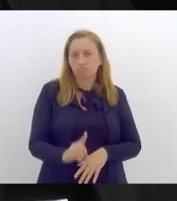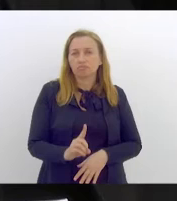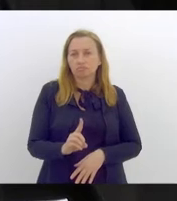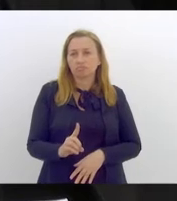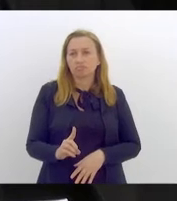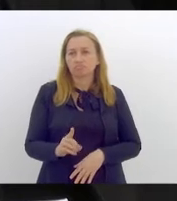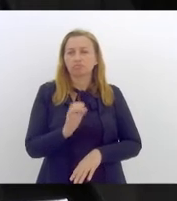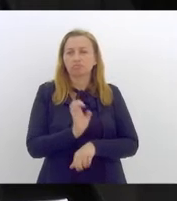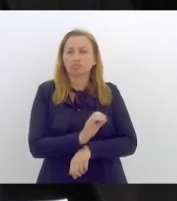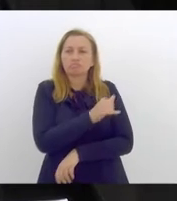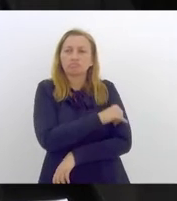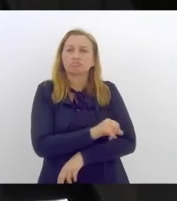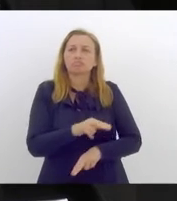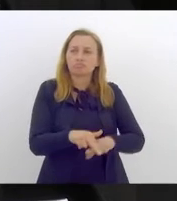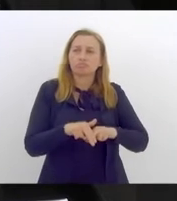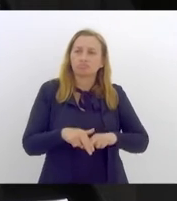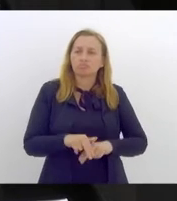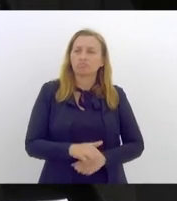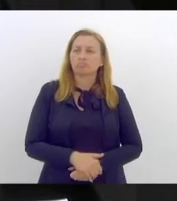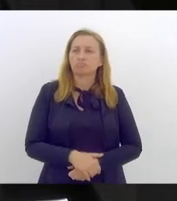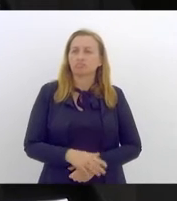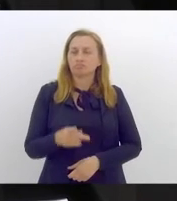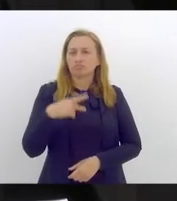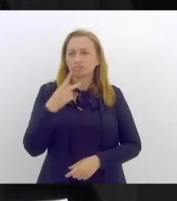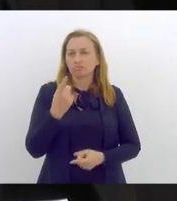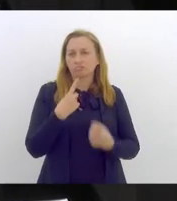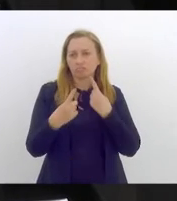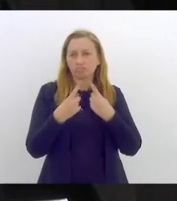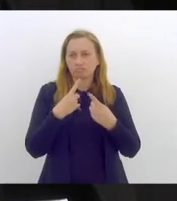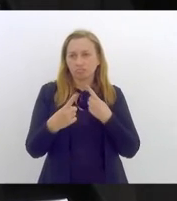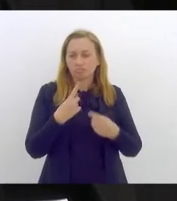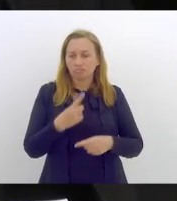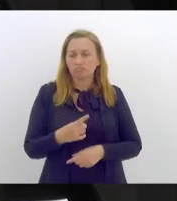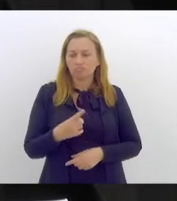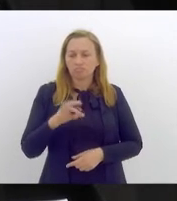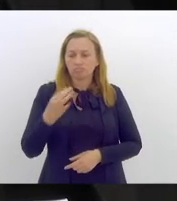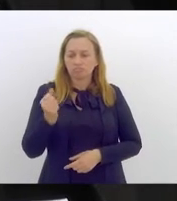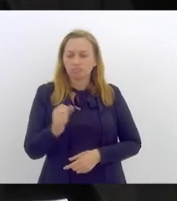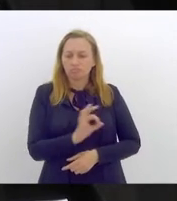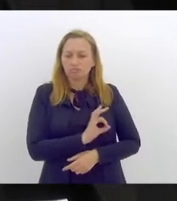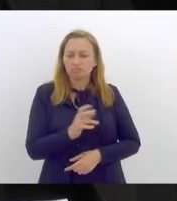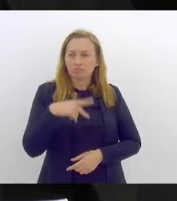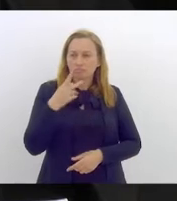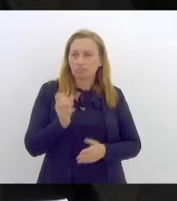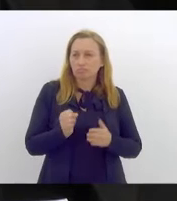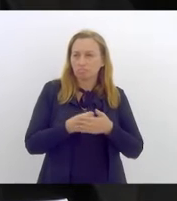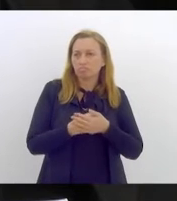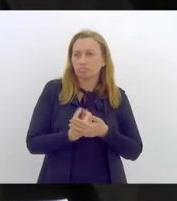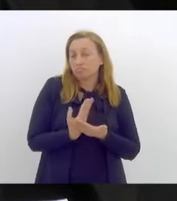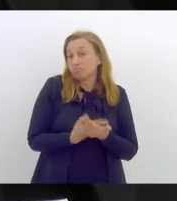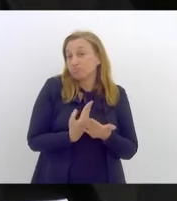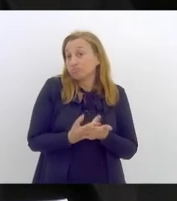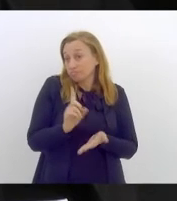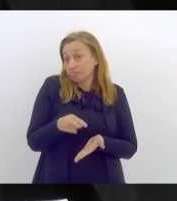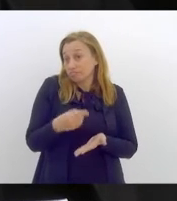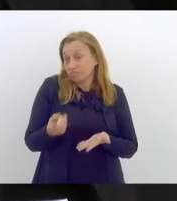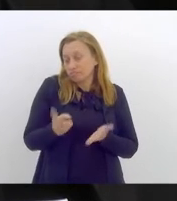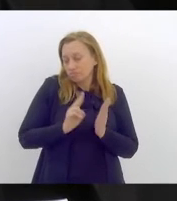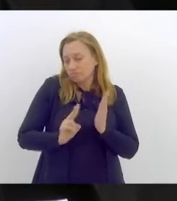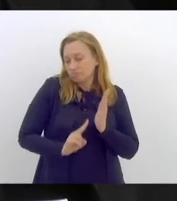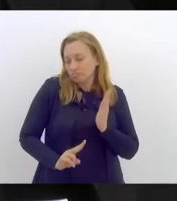no Estado do Rio de Janeiro. Por isso, quis aqui fazer essa discussão. A gente, como a Marta falou ali em off para mim, a gente acaba estudando, né?